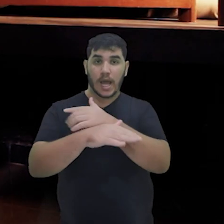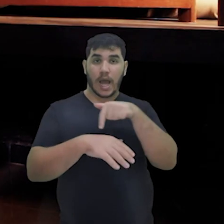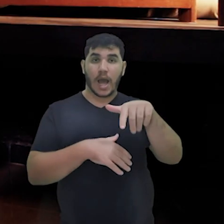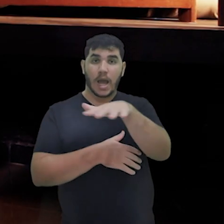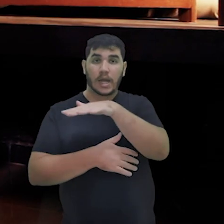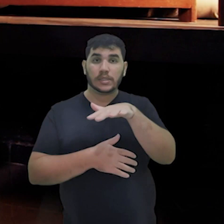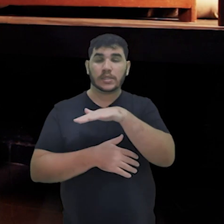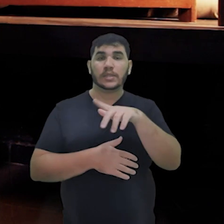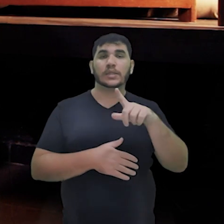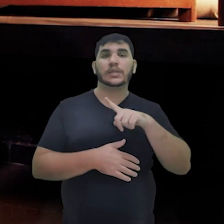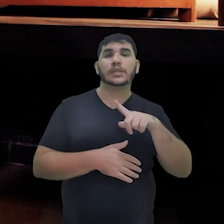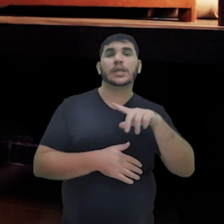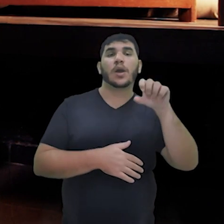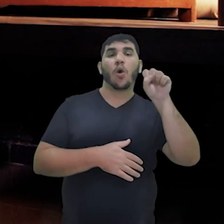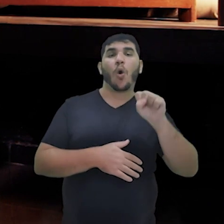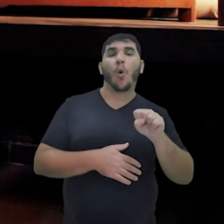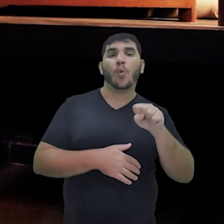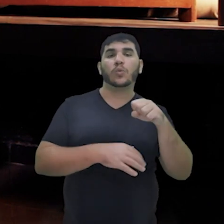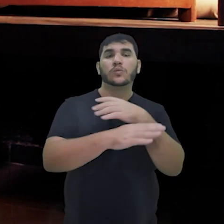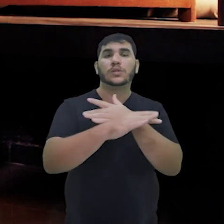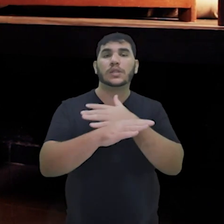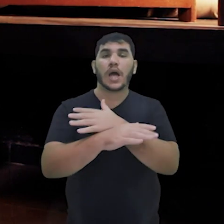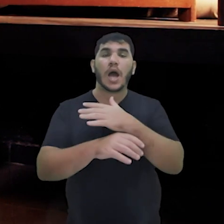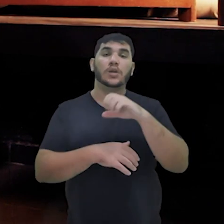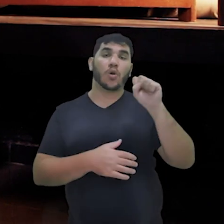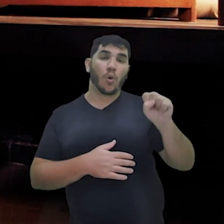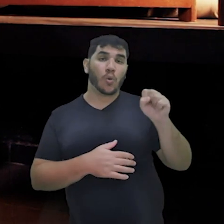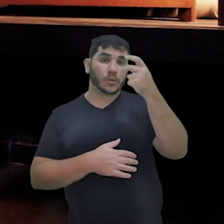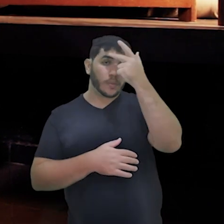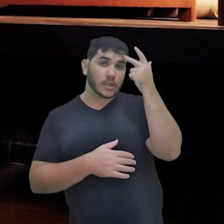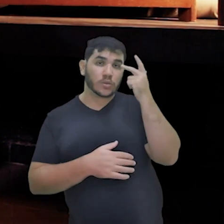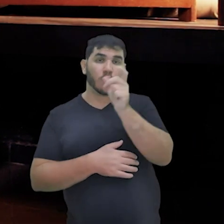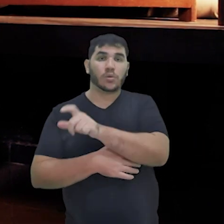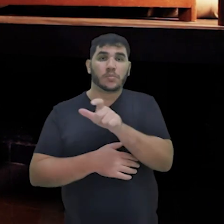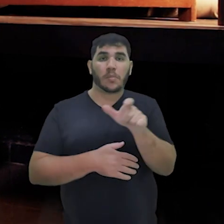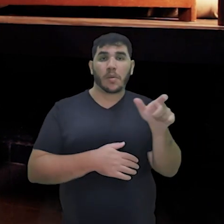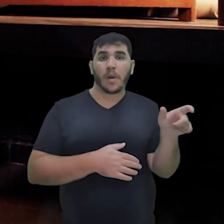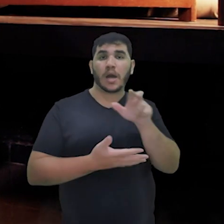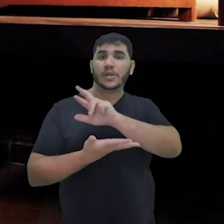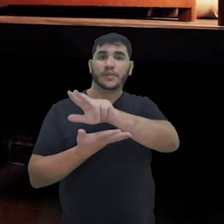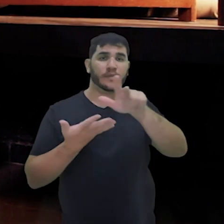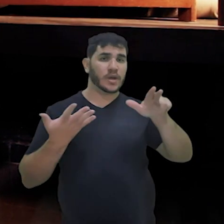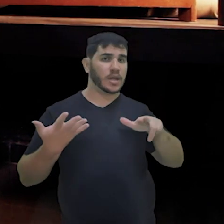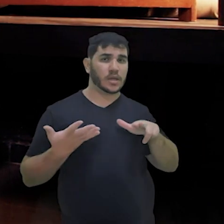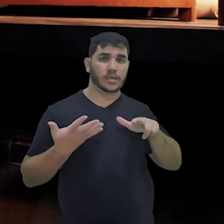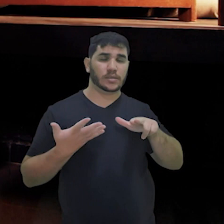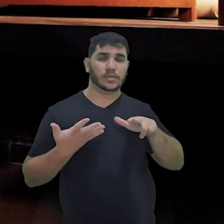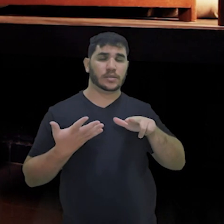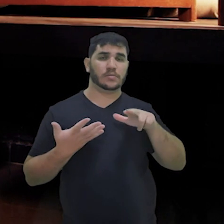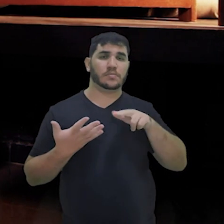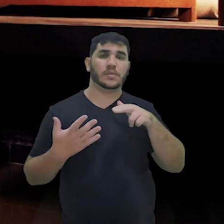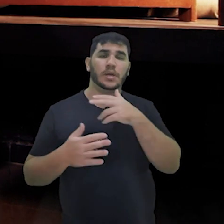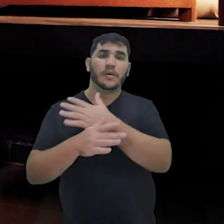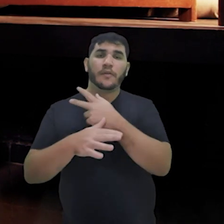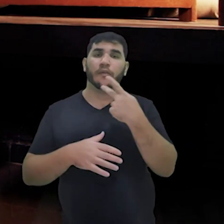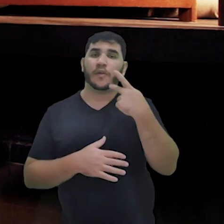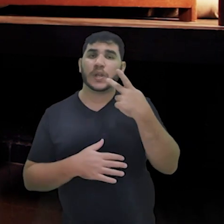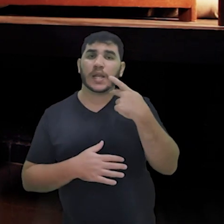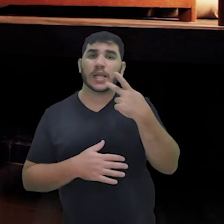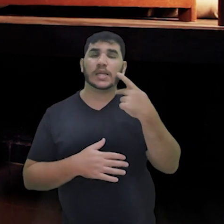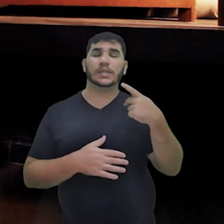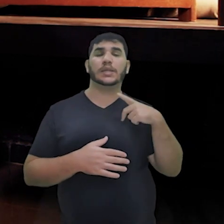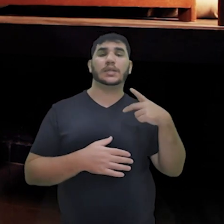Nós temos 8 cidades aqui dentro desse grupo. São 8 pessoas que vivem completamente diferente à cidade de Fortaleza, que vivem completamente